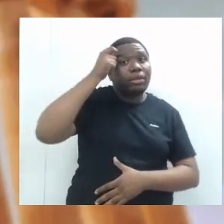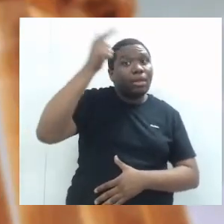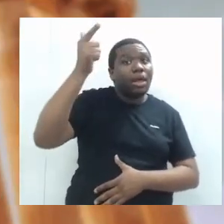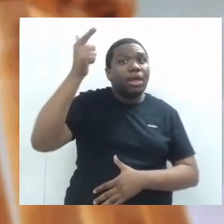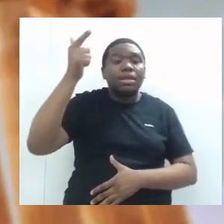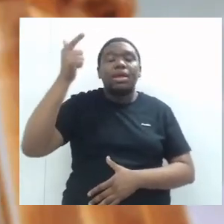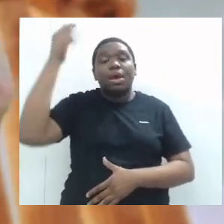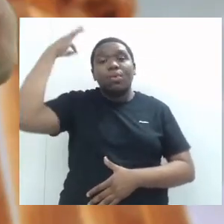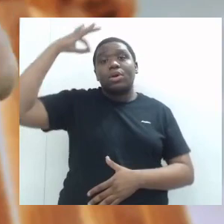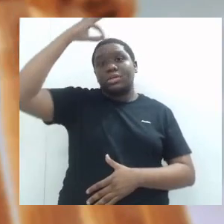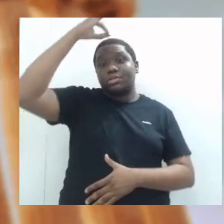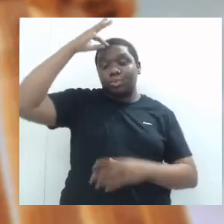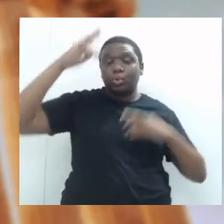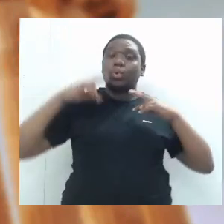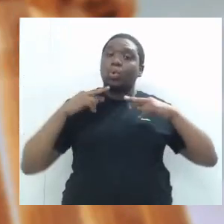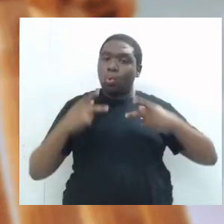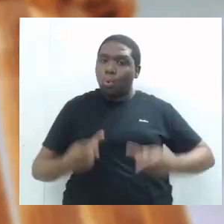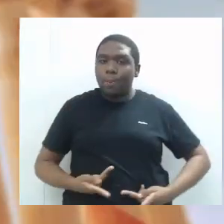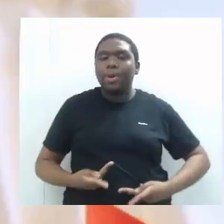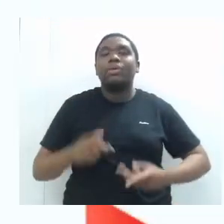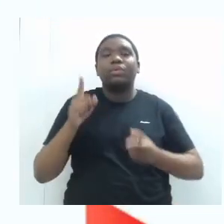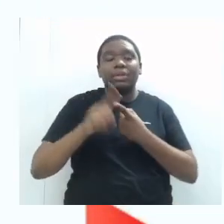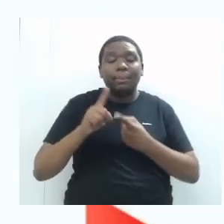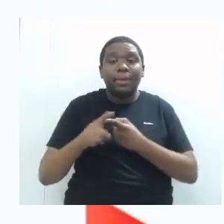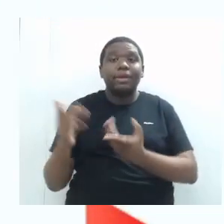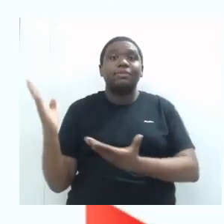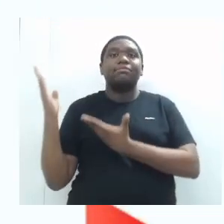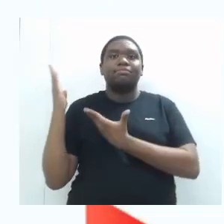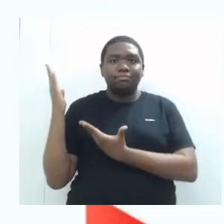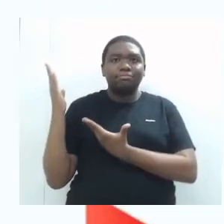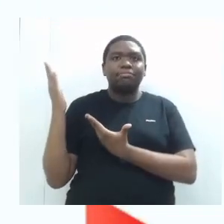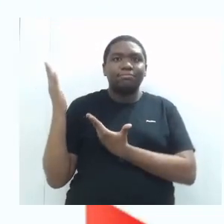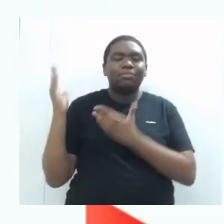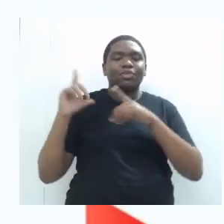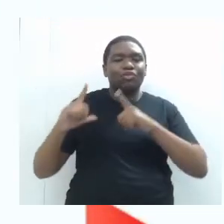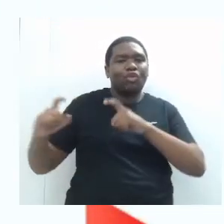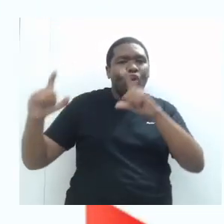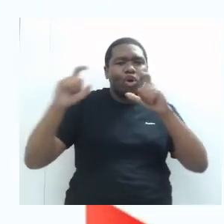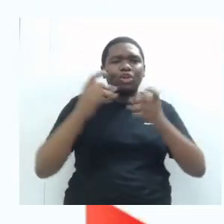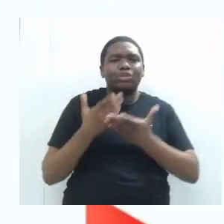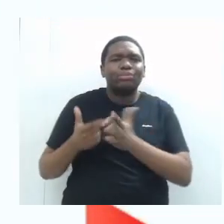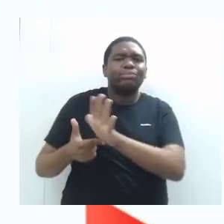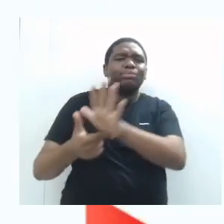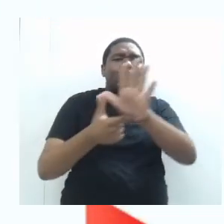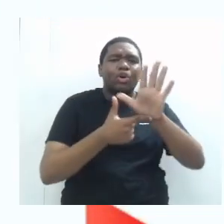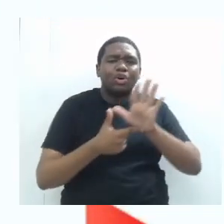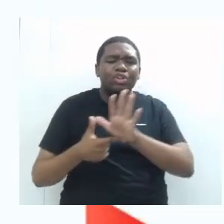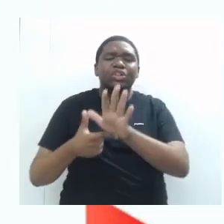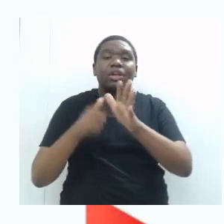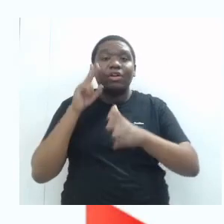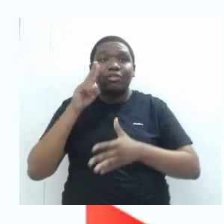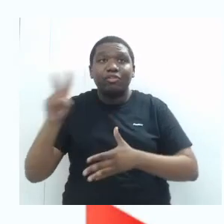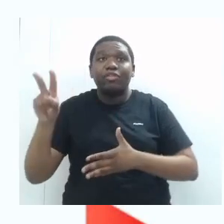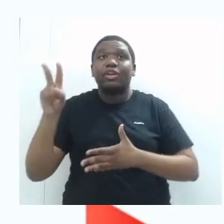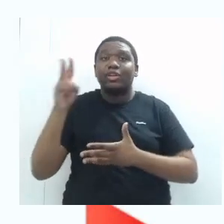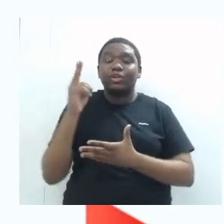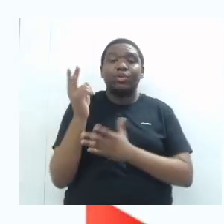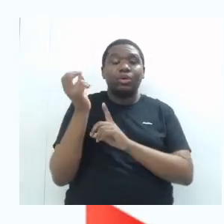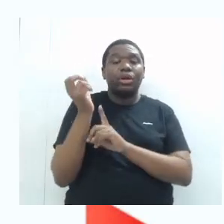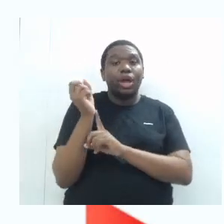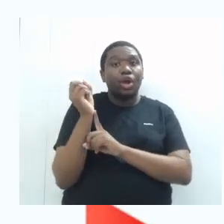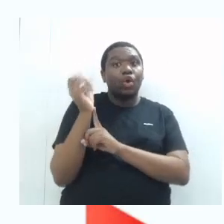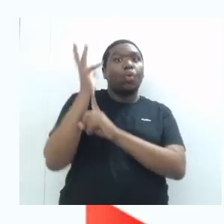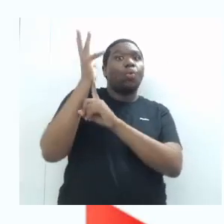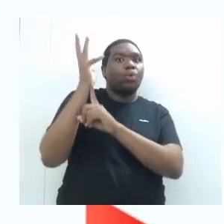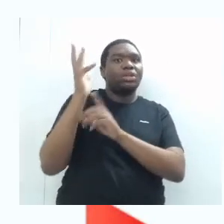espírito filosófico. E trago na tela uma representação. Olha aí a lâmpada, olha aí o